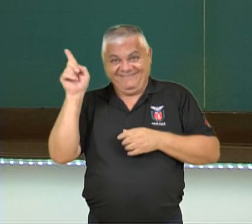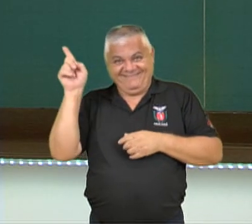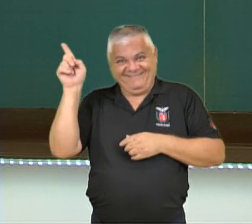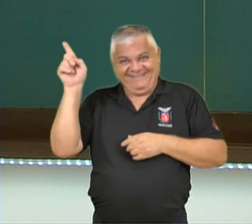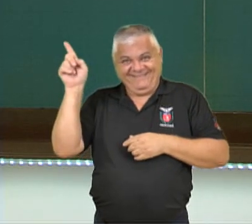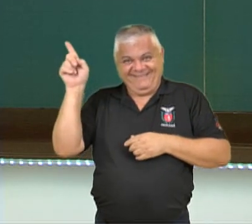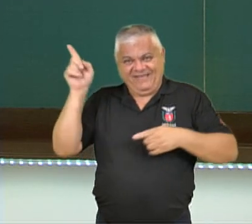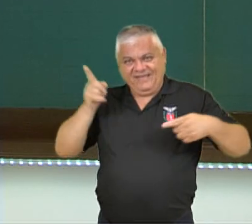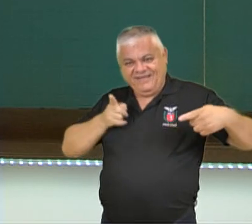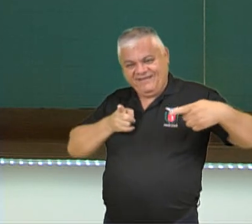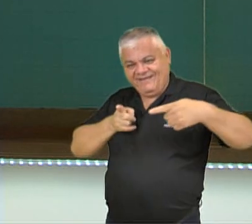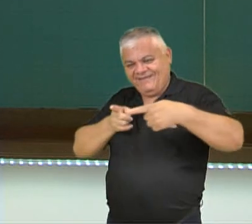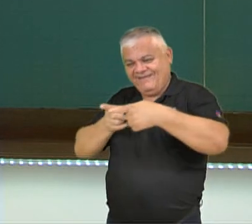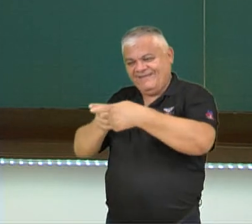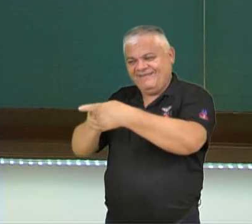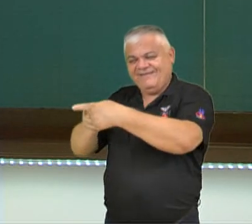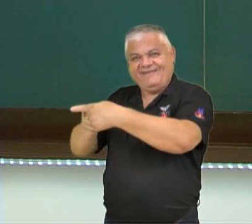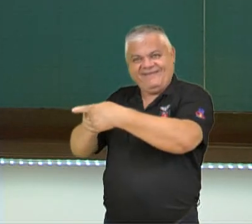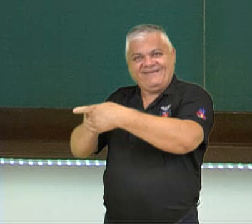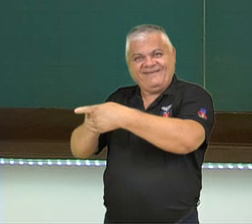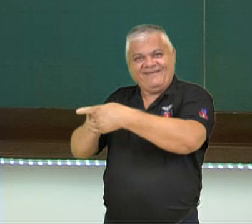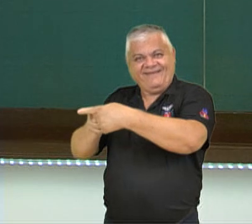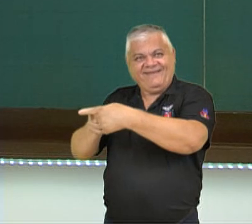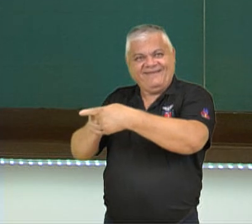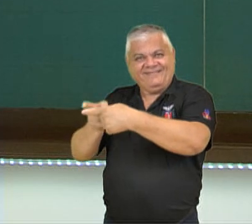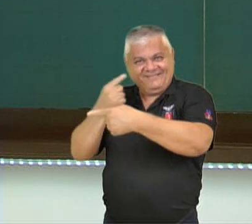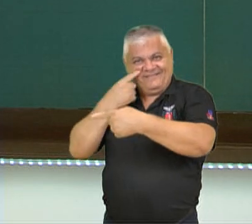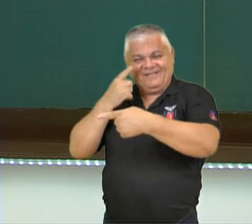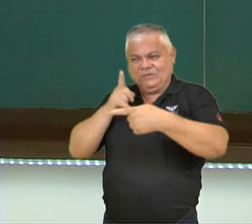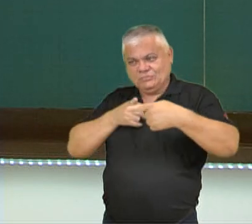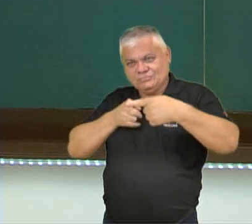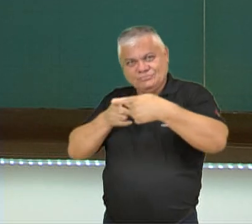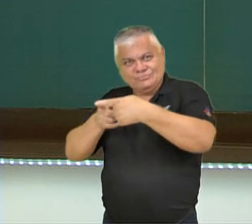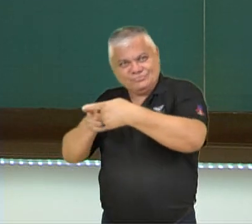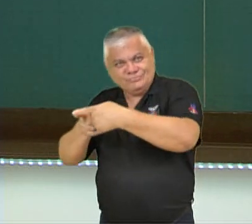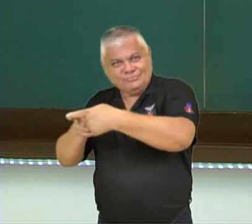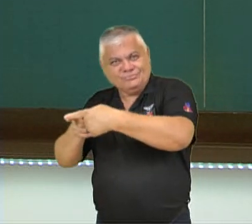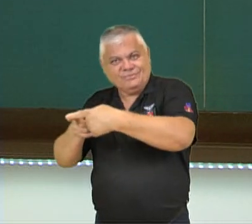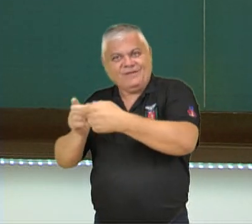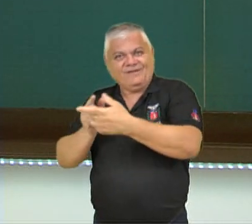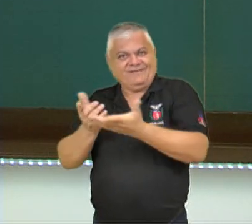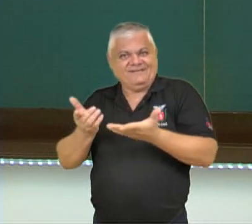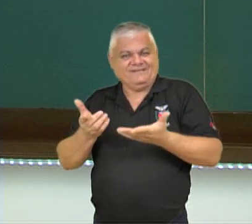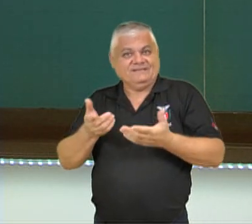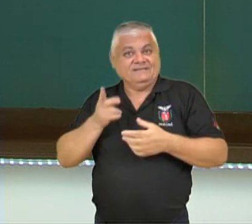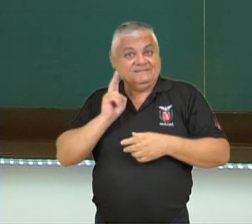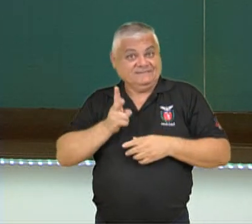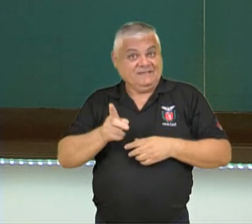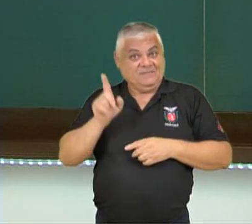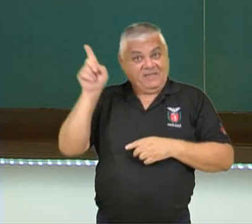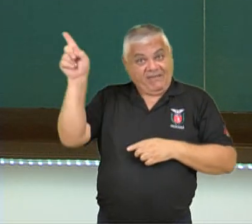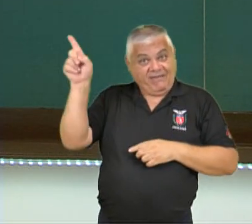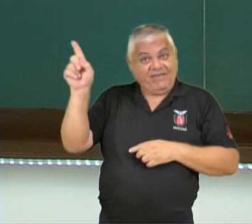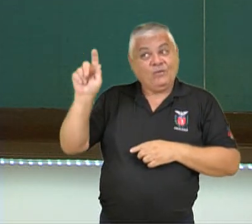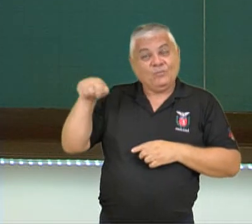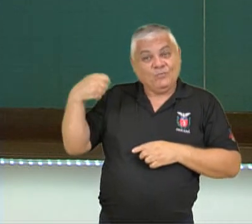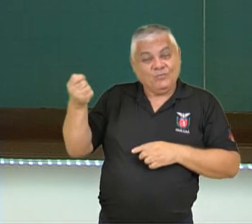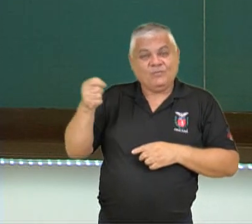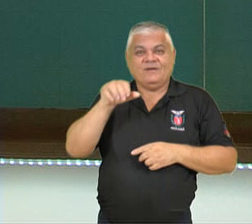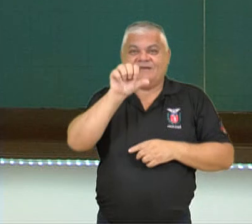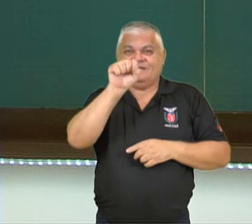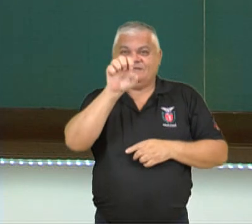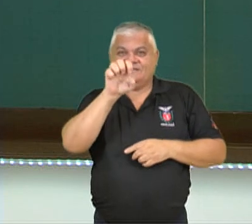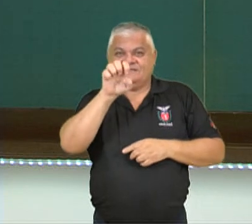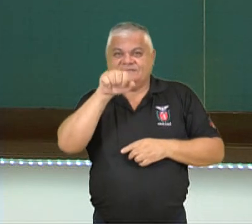outra semirreta com origem no ponto O. Então tem um começo, ok? Semirreta. Então ela tem um começo, mas não tem um